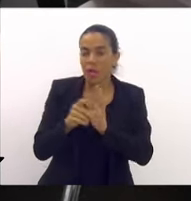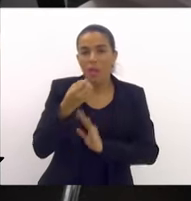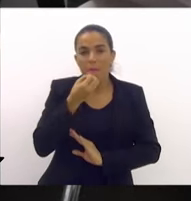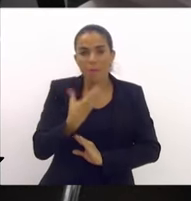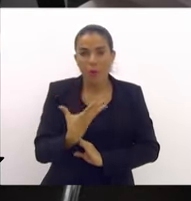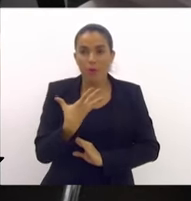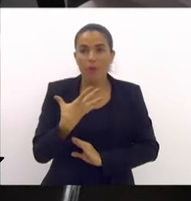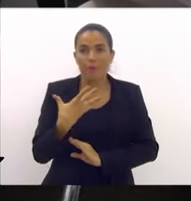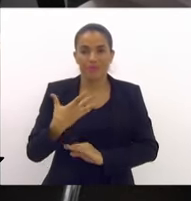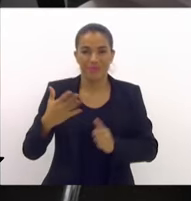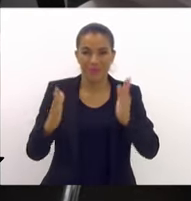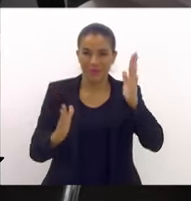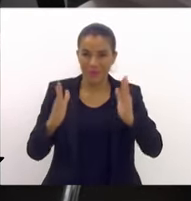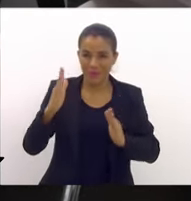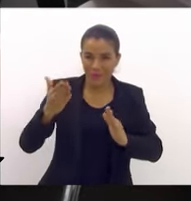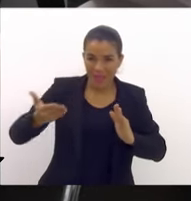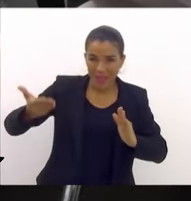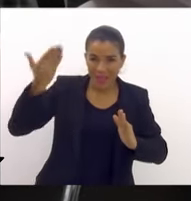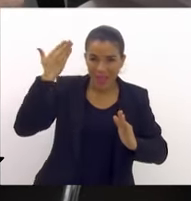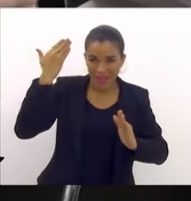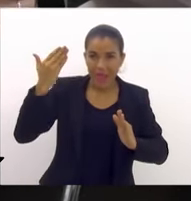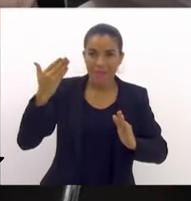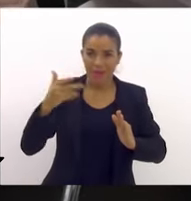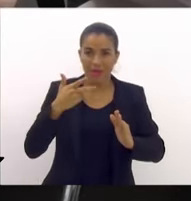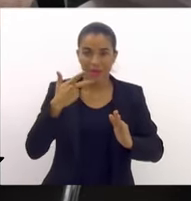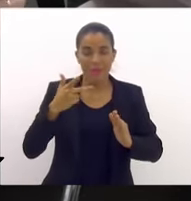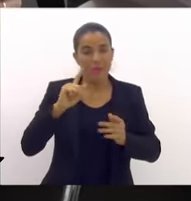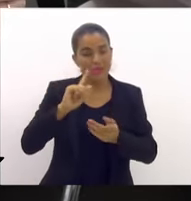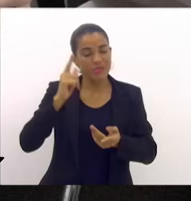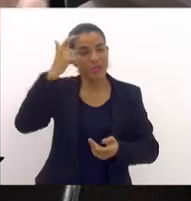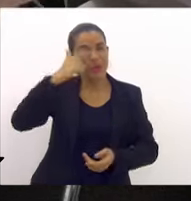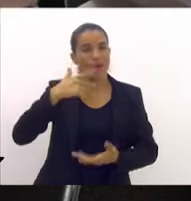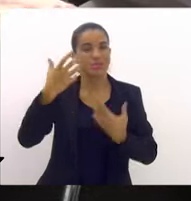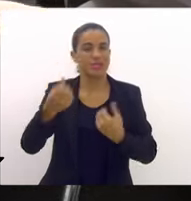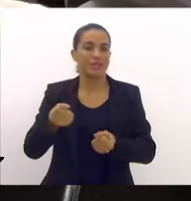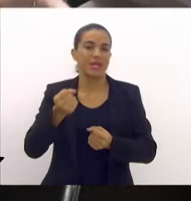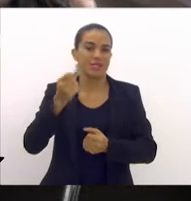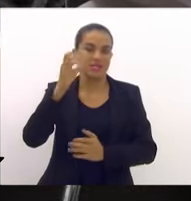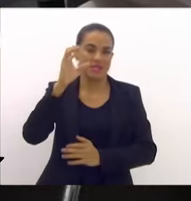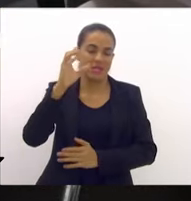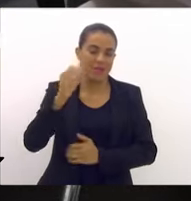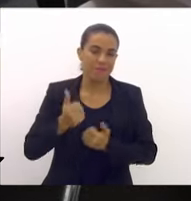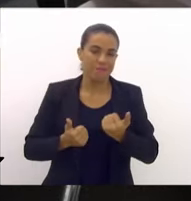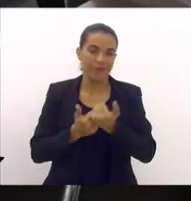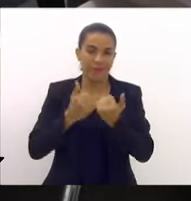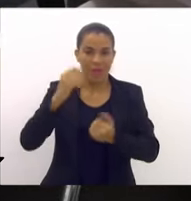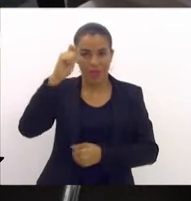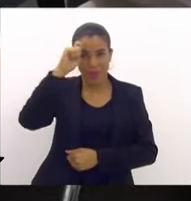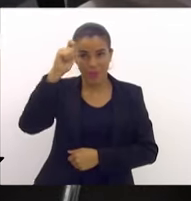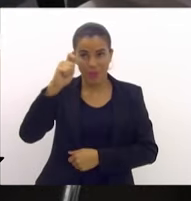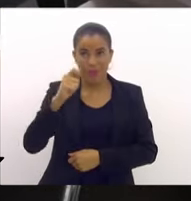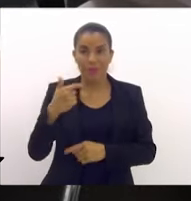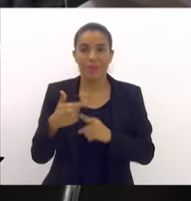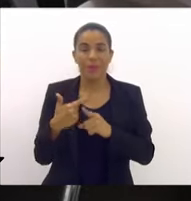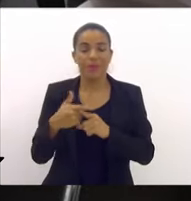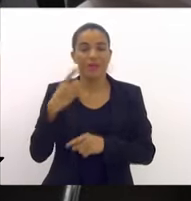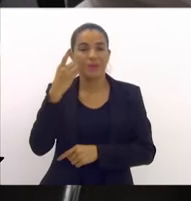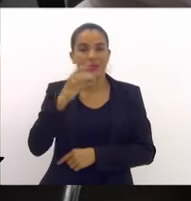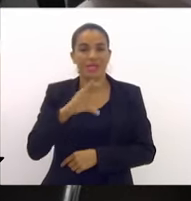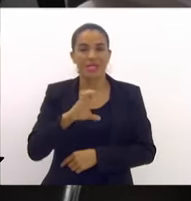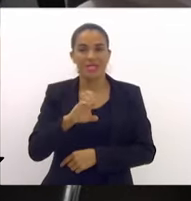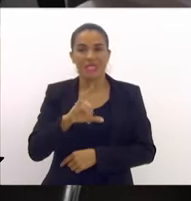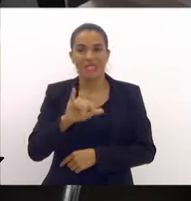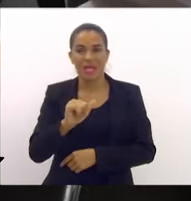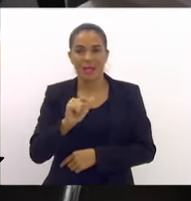eu cheguei a fazer a minha iniciativa, por isso eu virei com o autor do projeto, o deputado Paulo Teixeira, era no sentido que a deputada Célia destacou. Não vamos